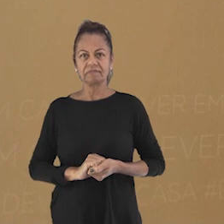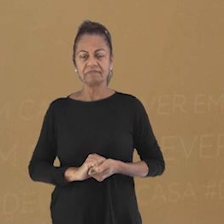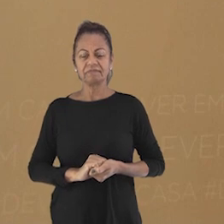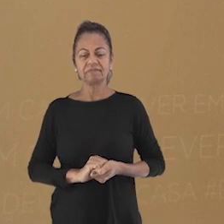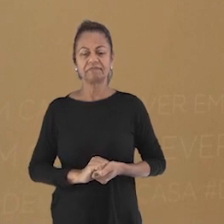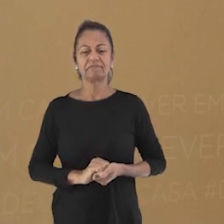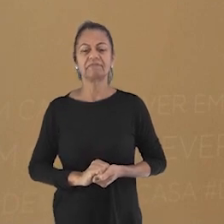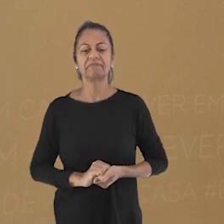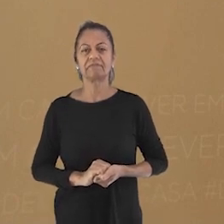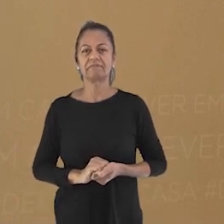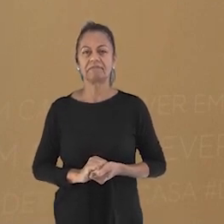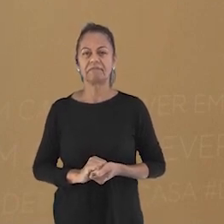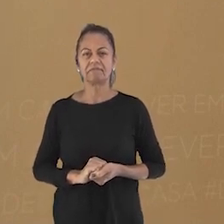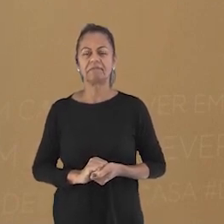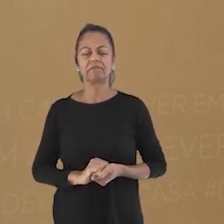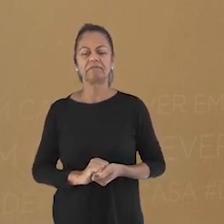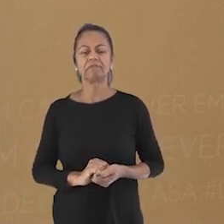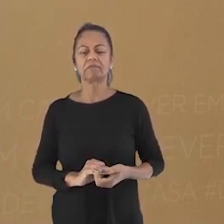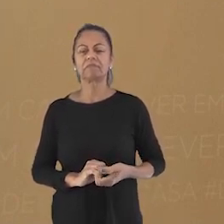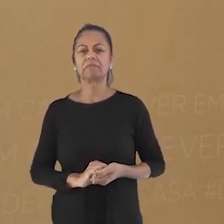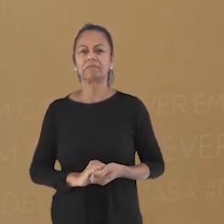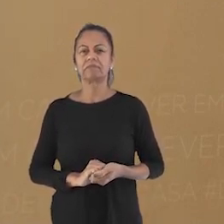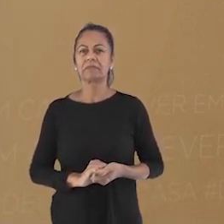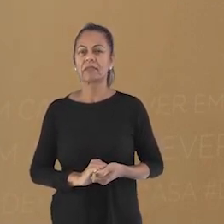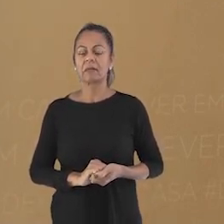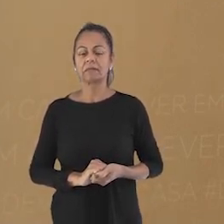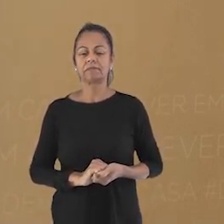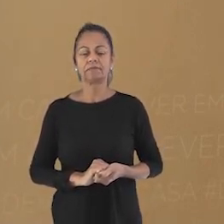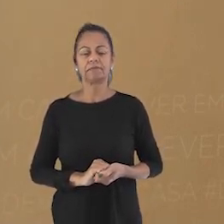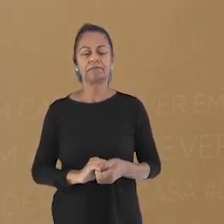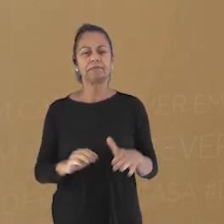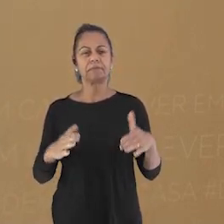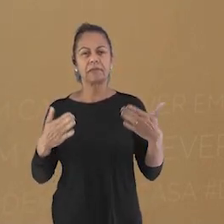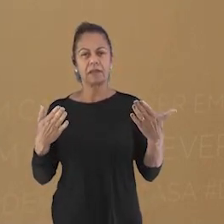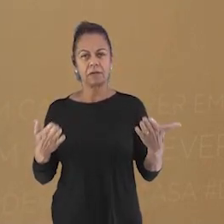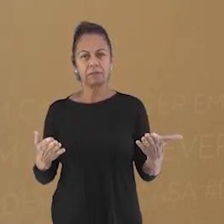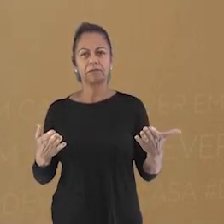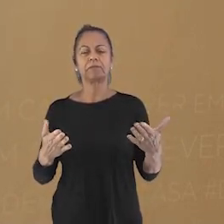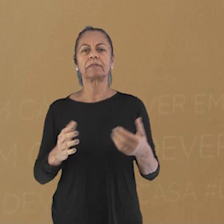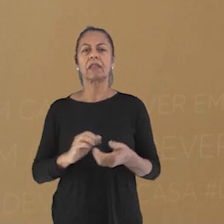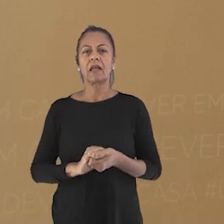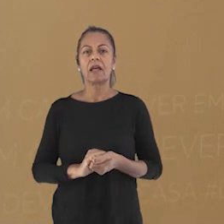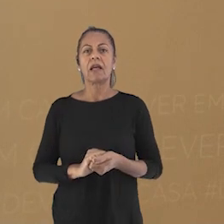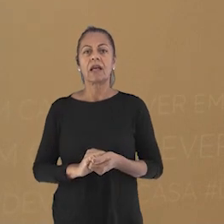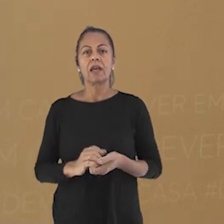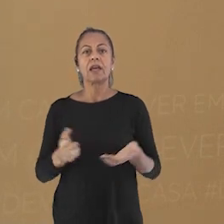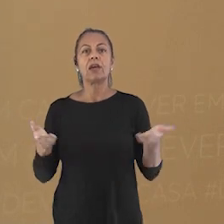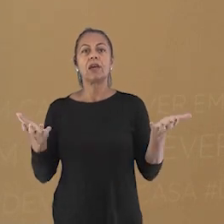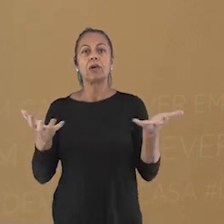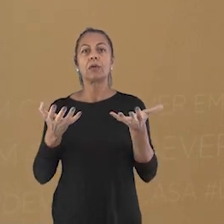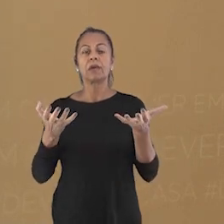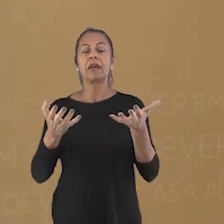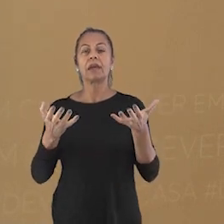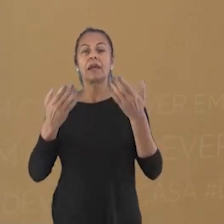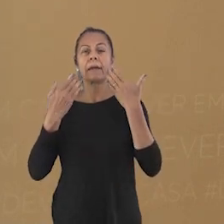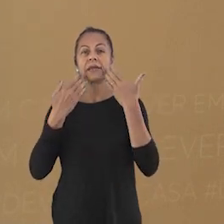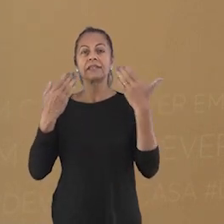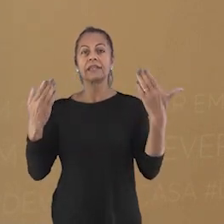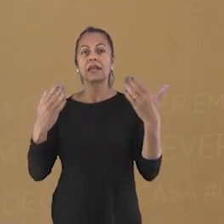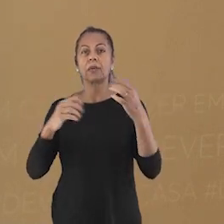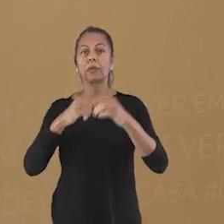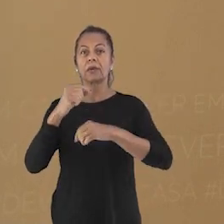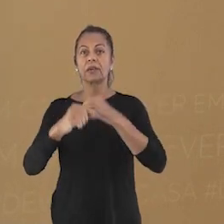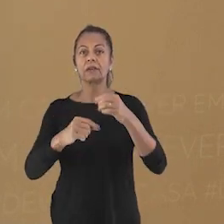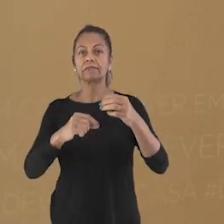direcionado para registrar a sua participação. Muito bem. Eu quero apresentar a vocês 3 personagens